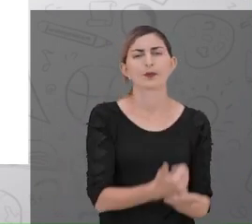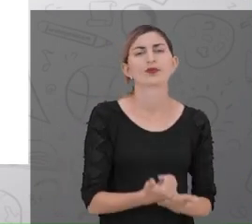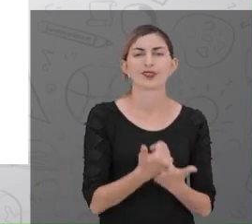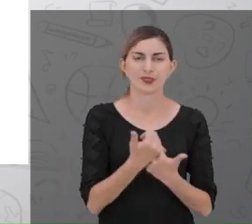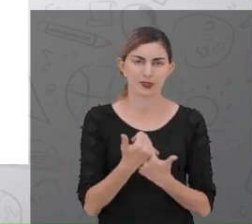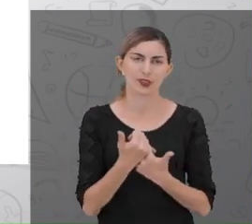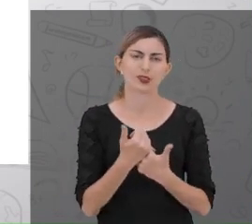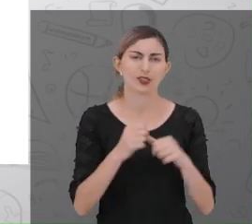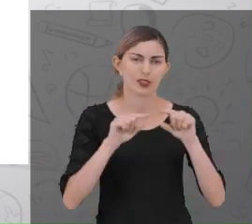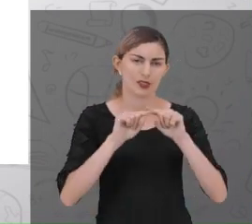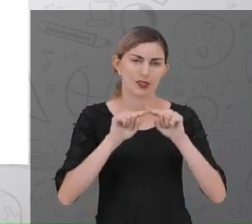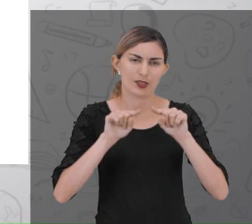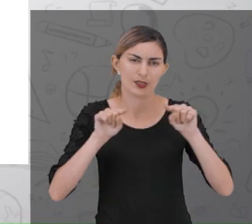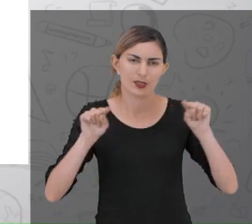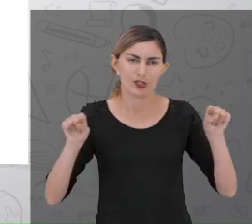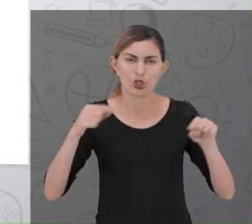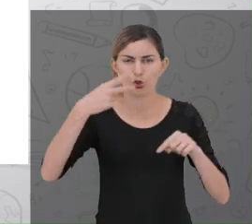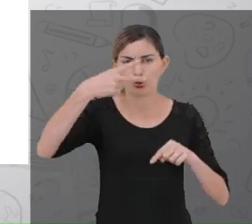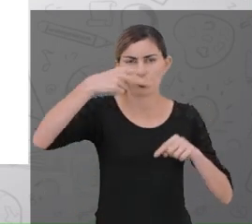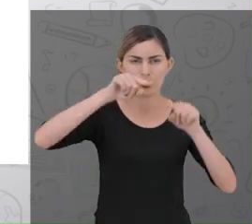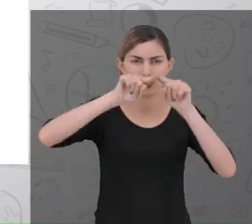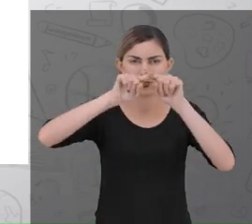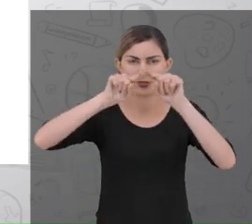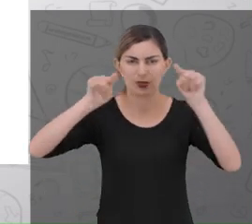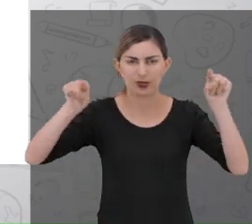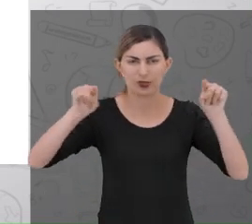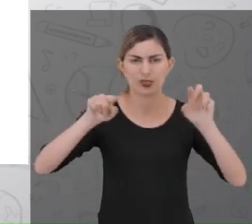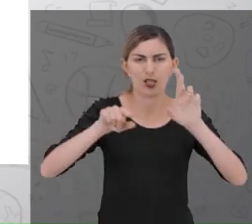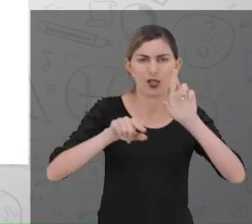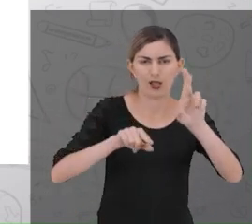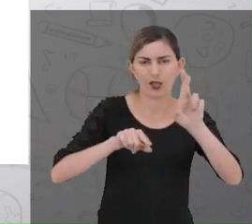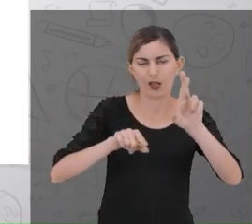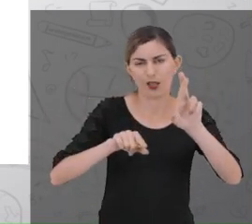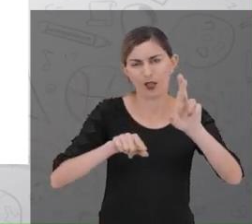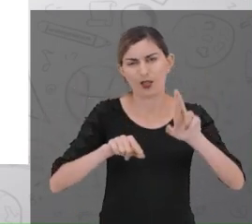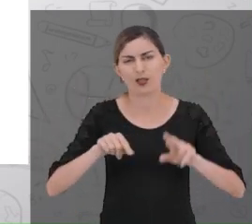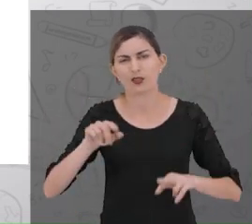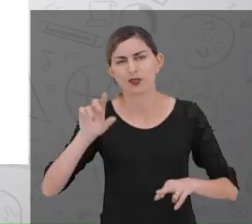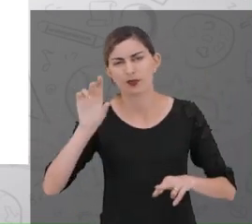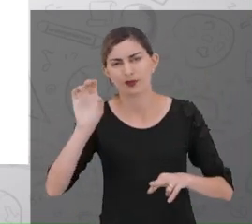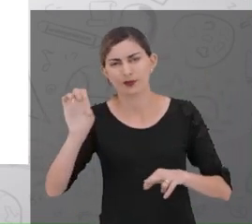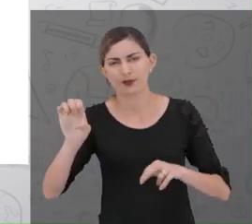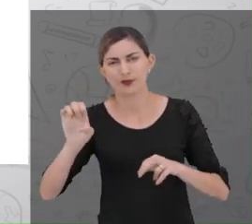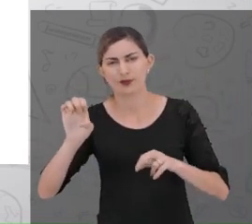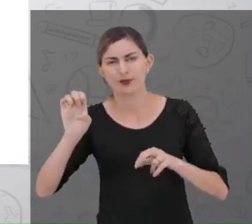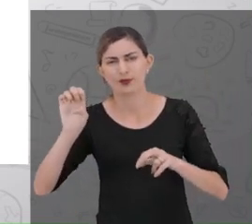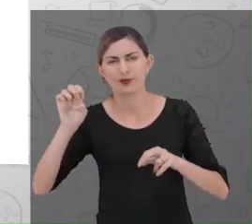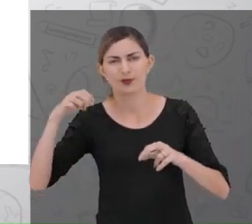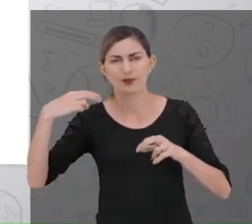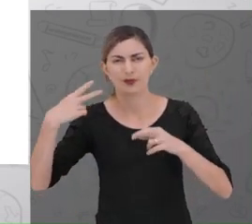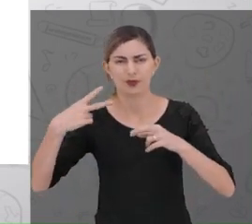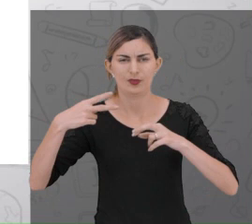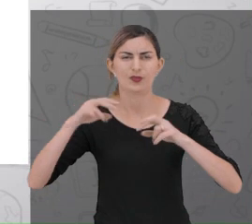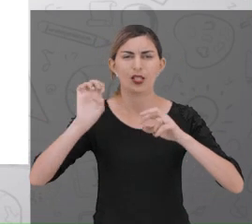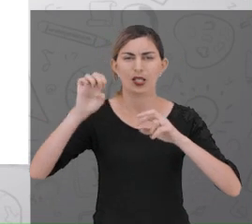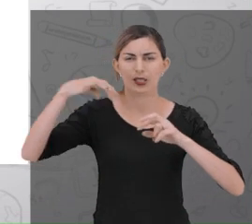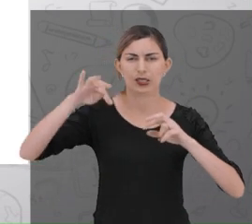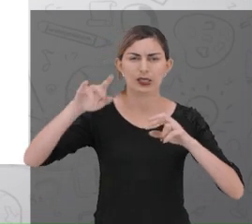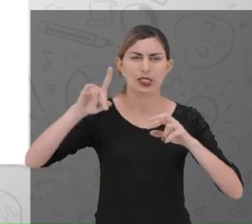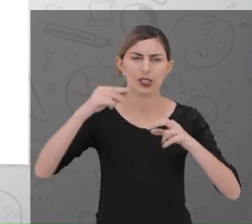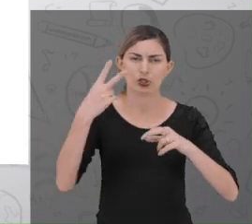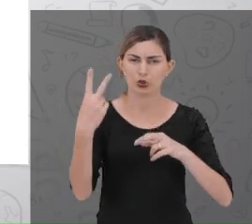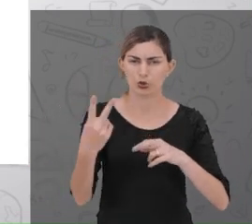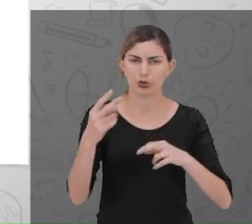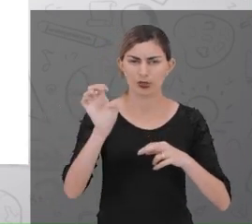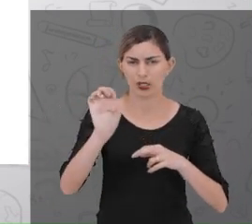é representada por essa linha dupla entre o relacionamento e a entidade. Significa dizer